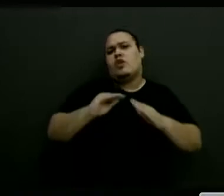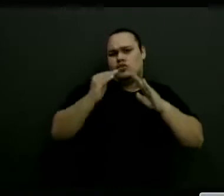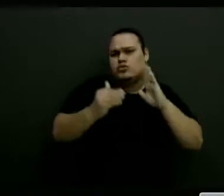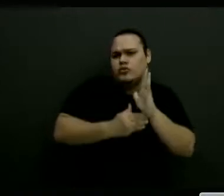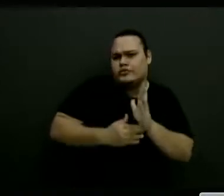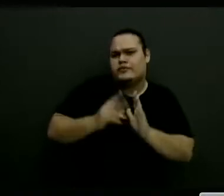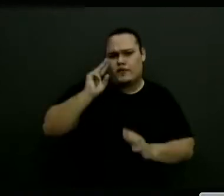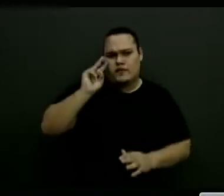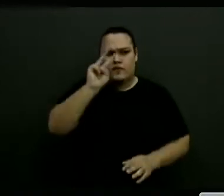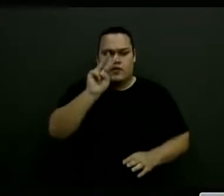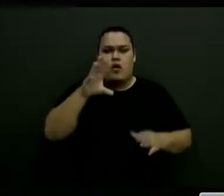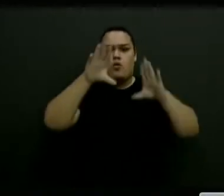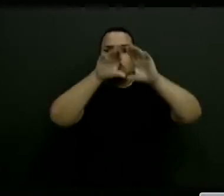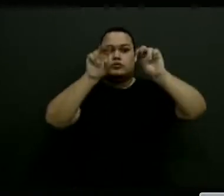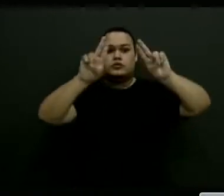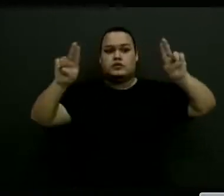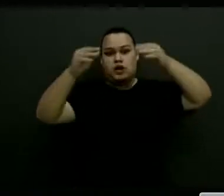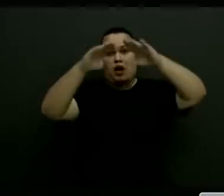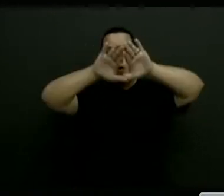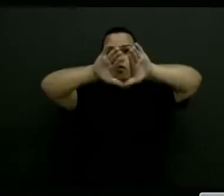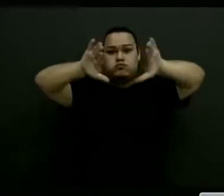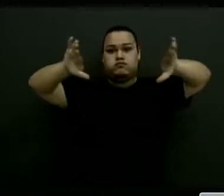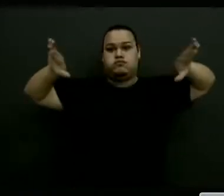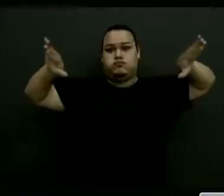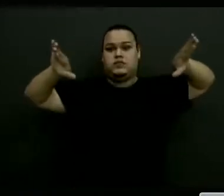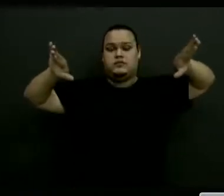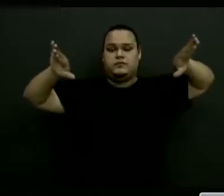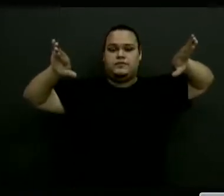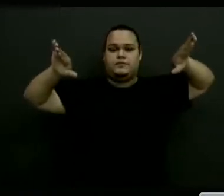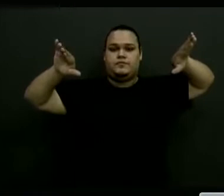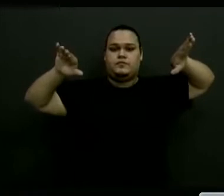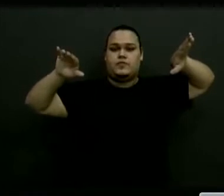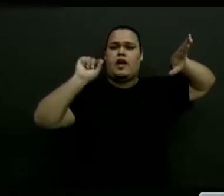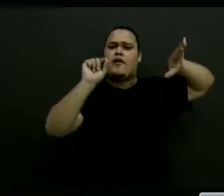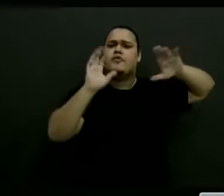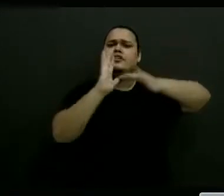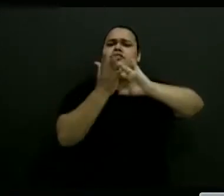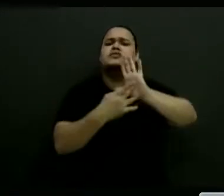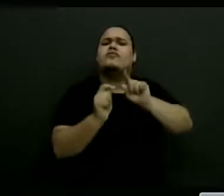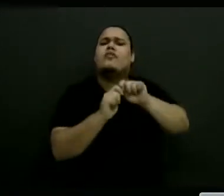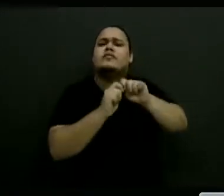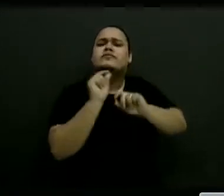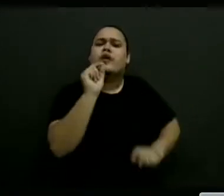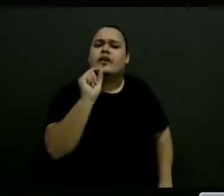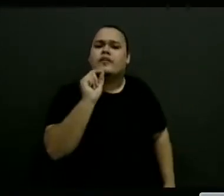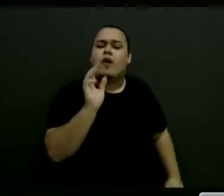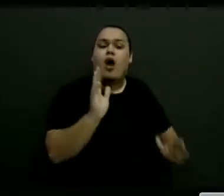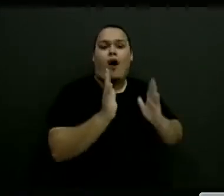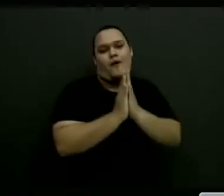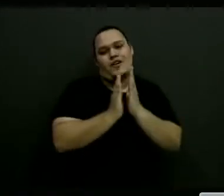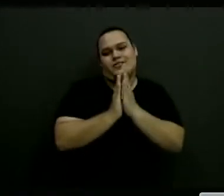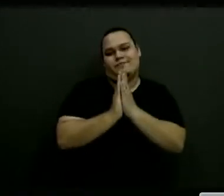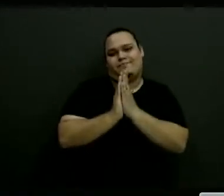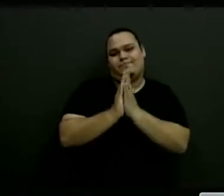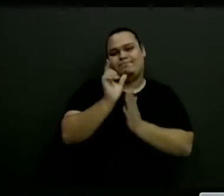O que estava fazendo Jesus? Orando. É orando que os céus se abrem para